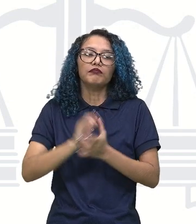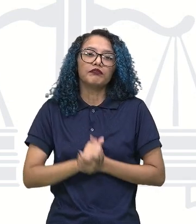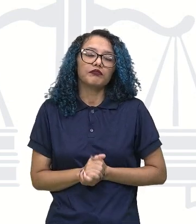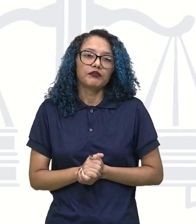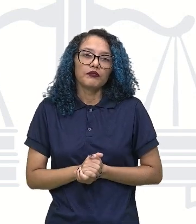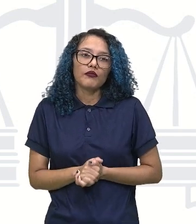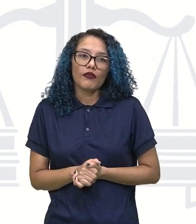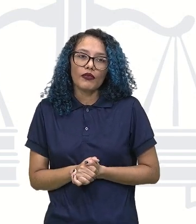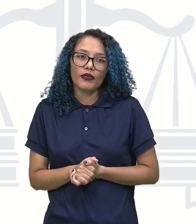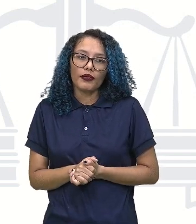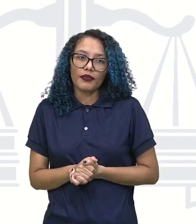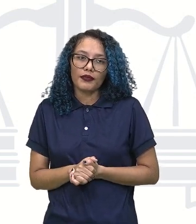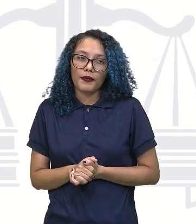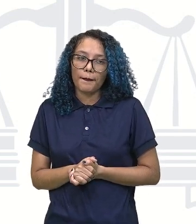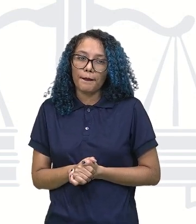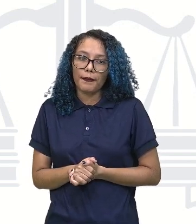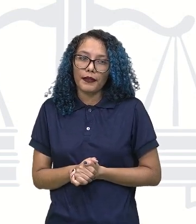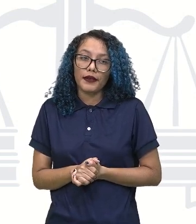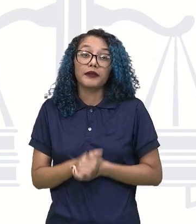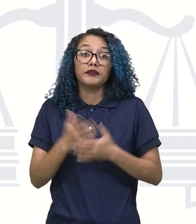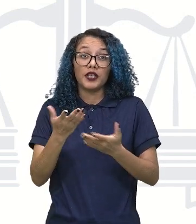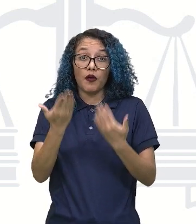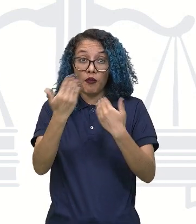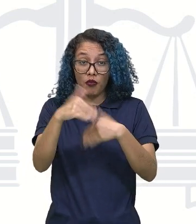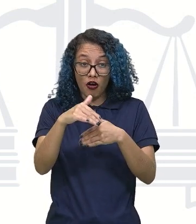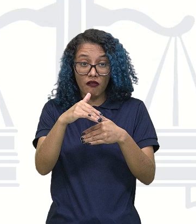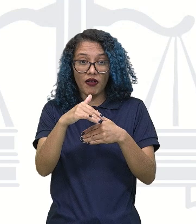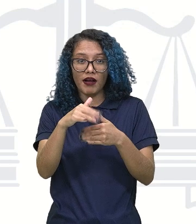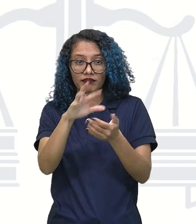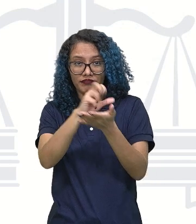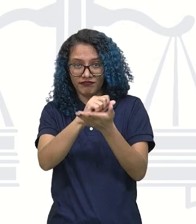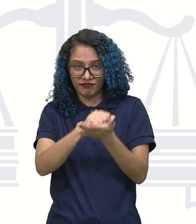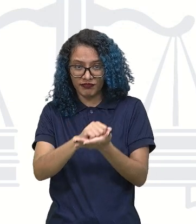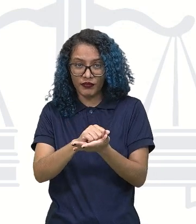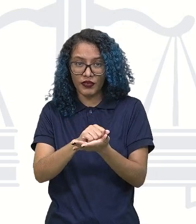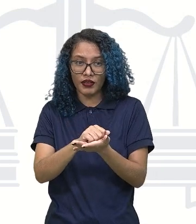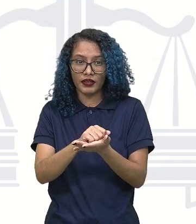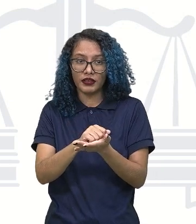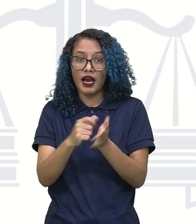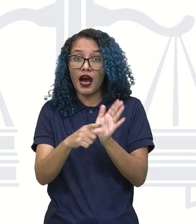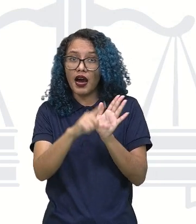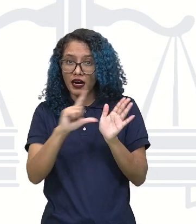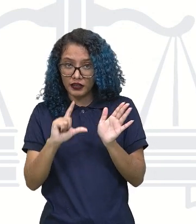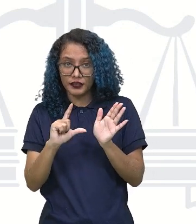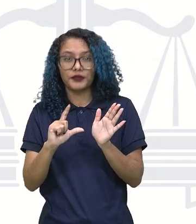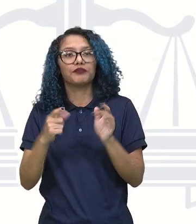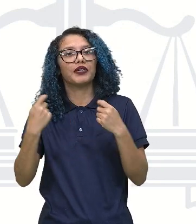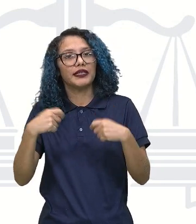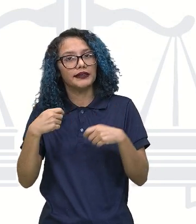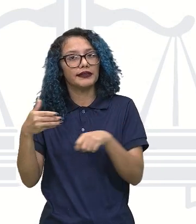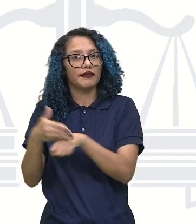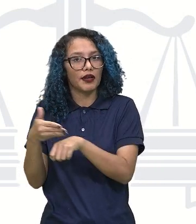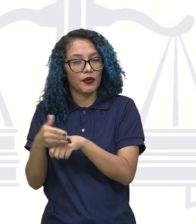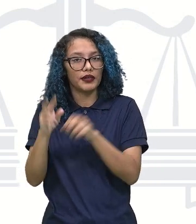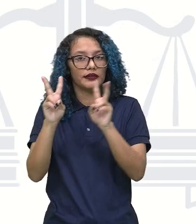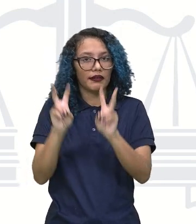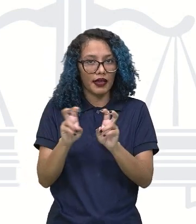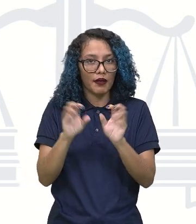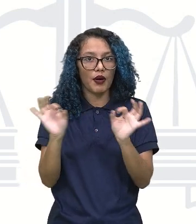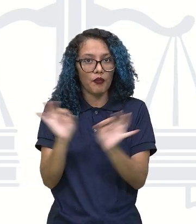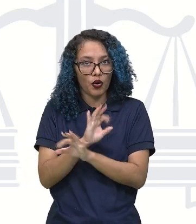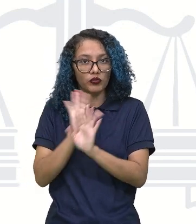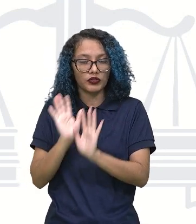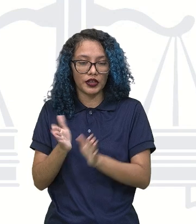as avaliações só podem ser cadastradas, né, também depois que foi cadastrado frequência e conteúdo. E também em dias